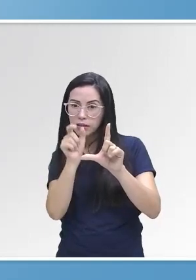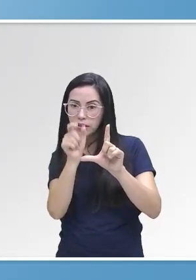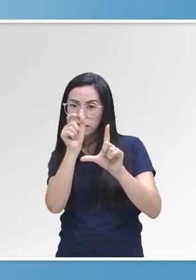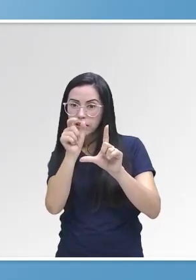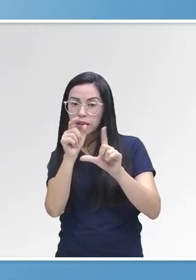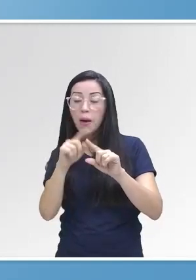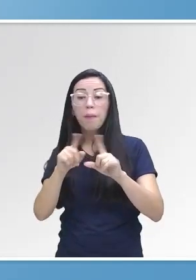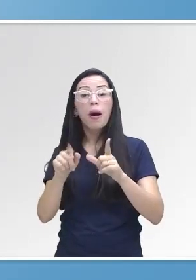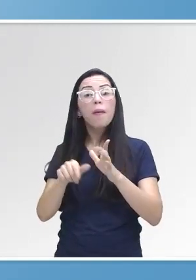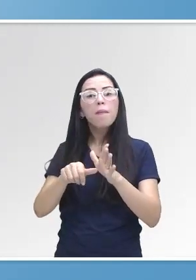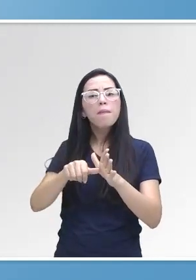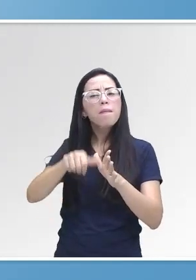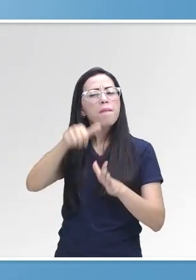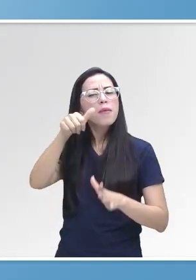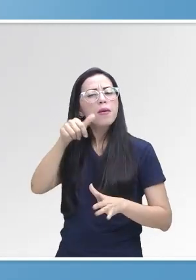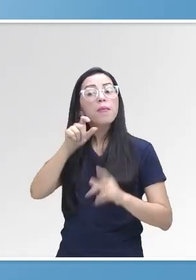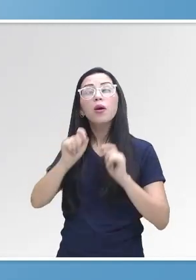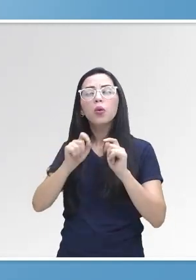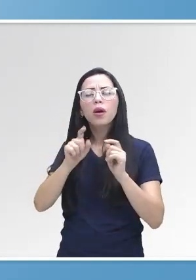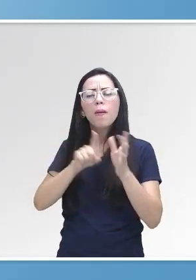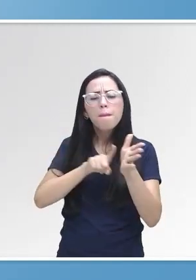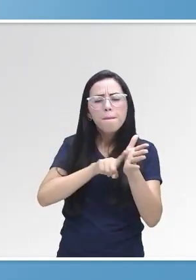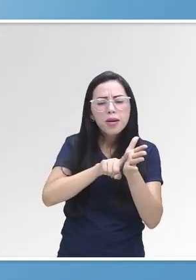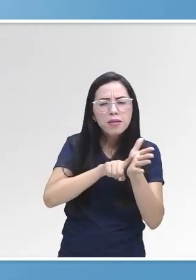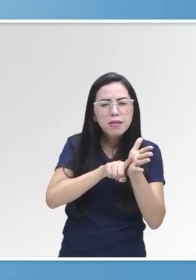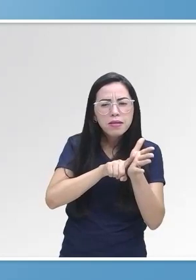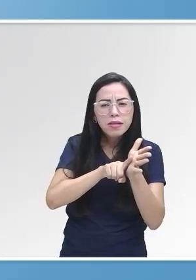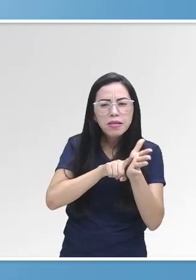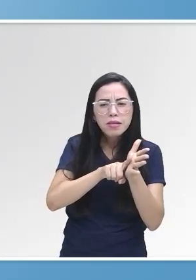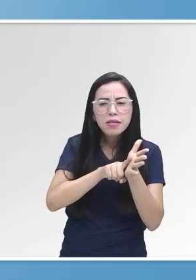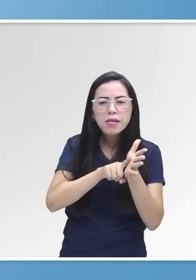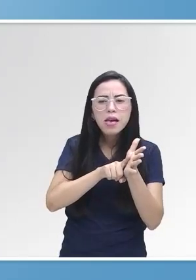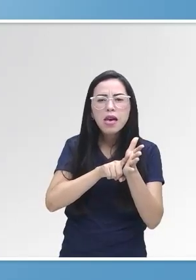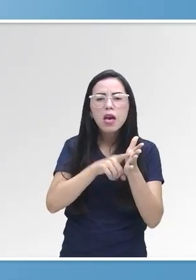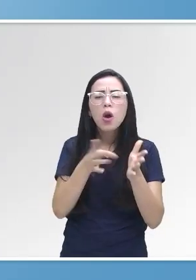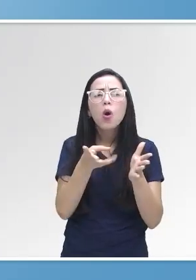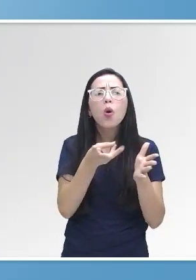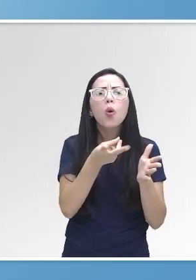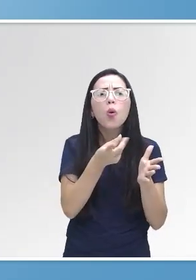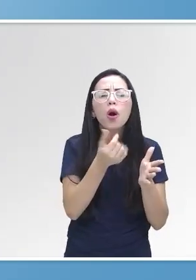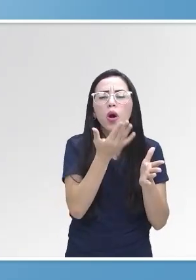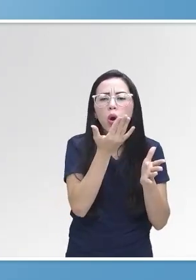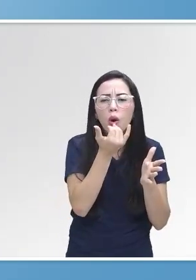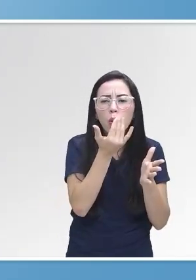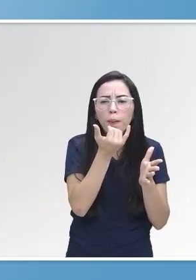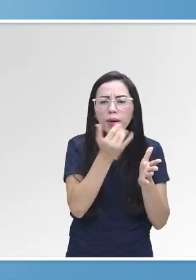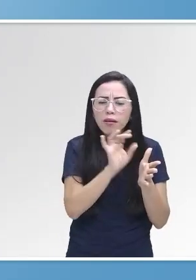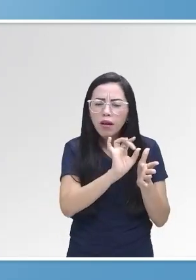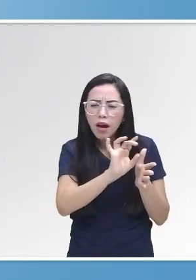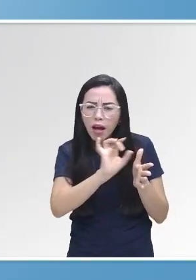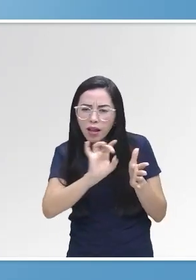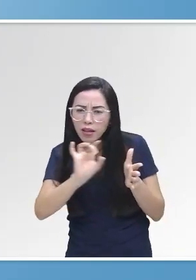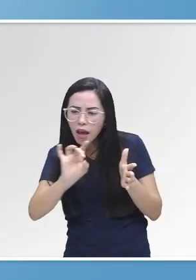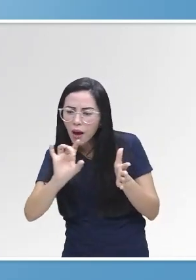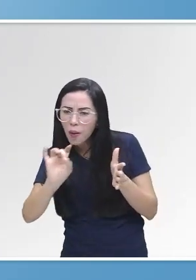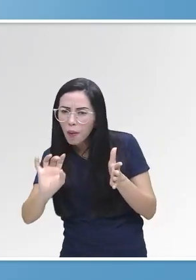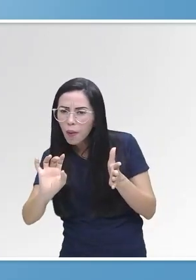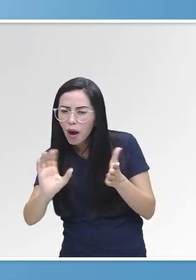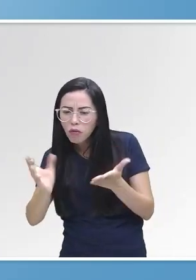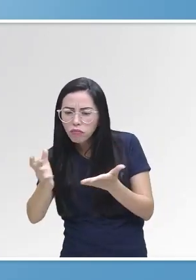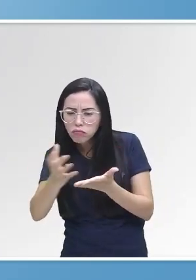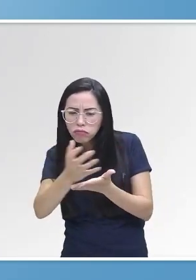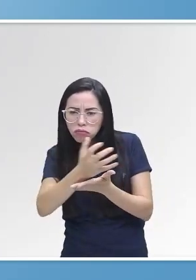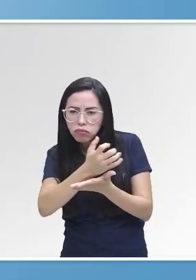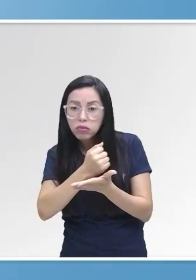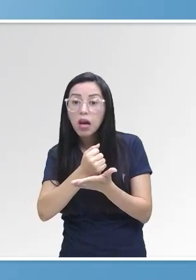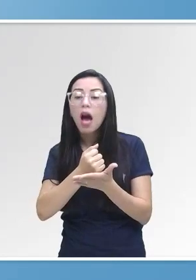tchauzinho informações eu tinha quantidades de alimentos né que eles compraram E aí depois eu fui fazer